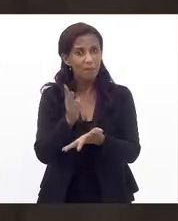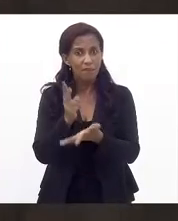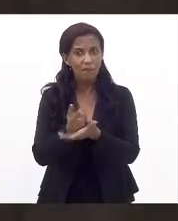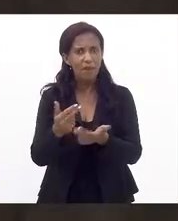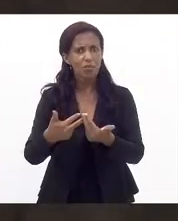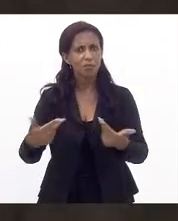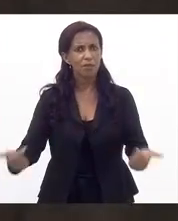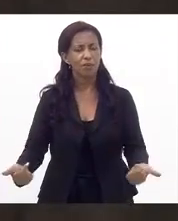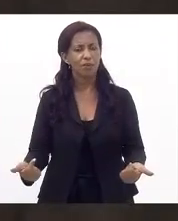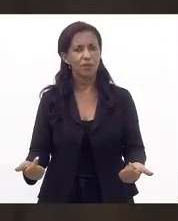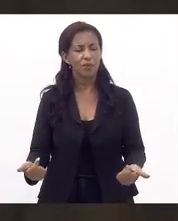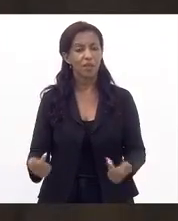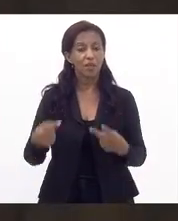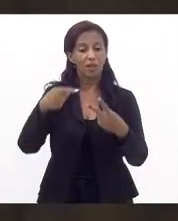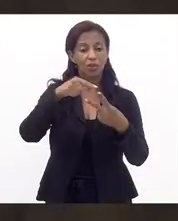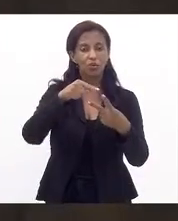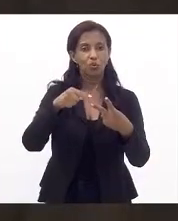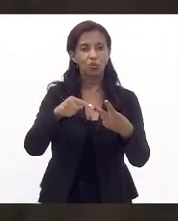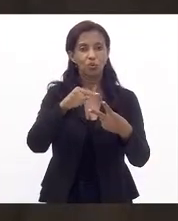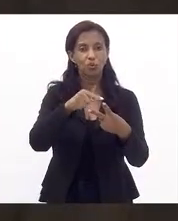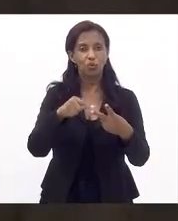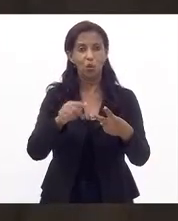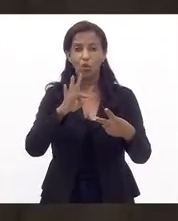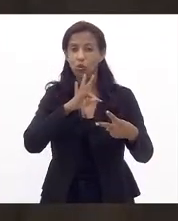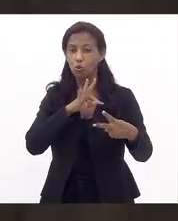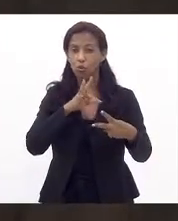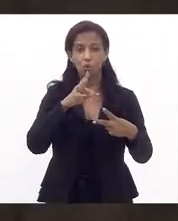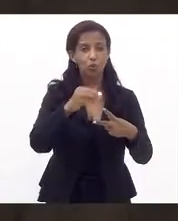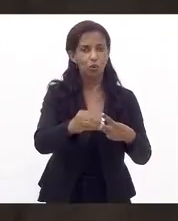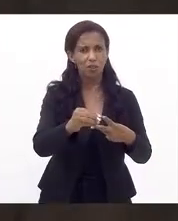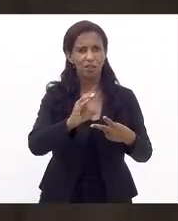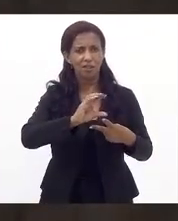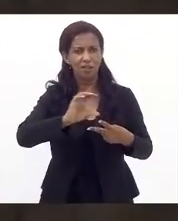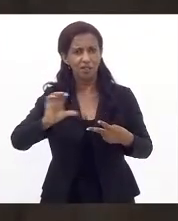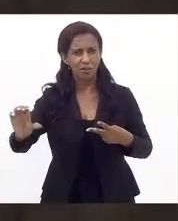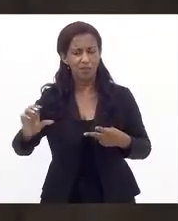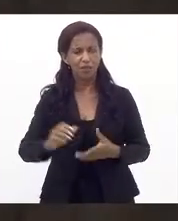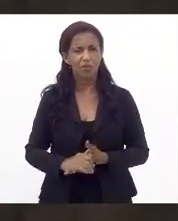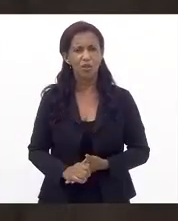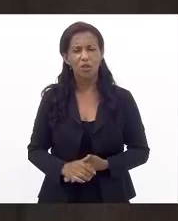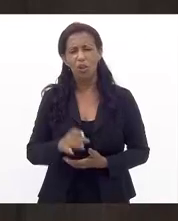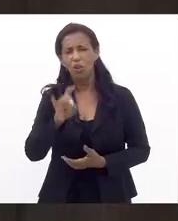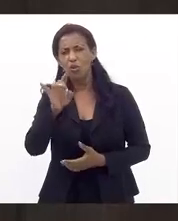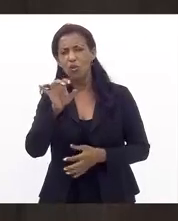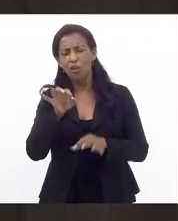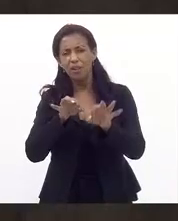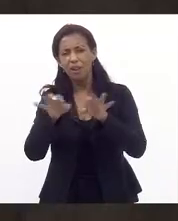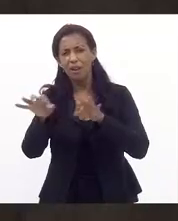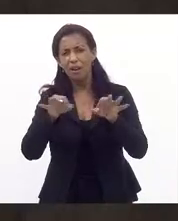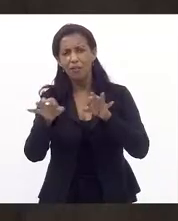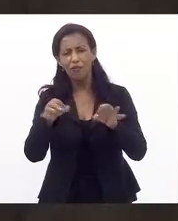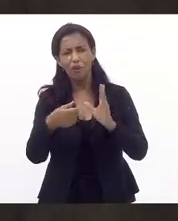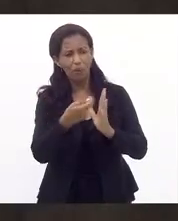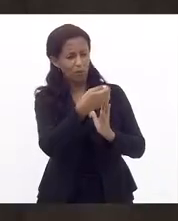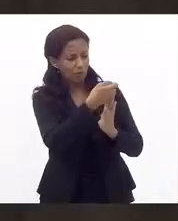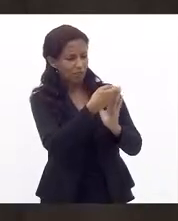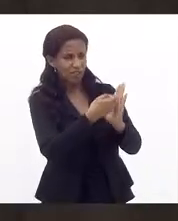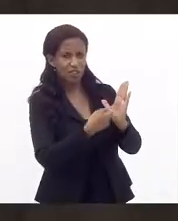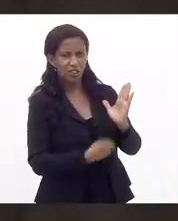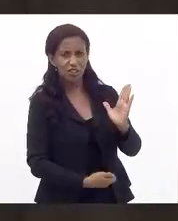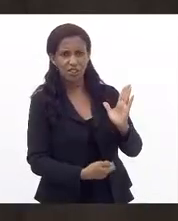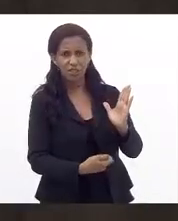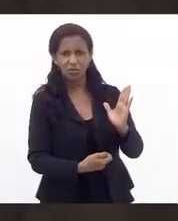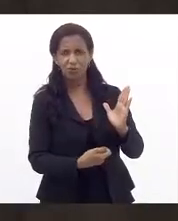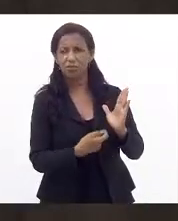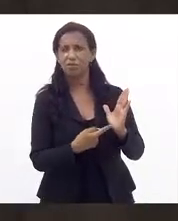ele prevê duas hipóteses para totalidade da remuneração só que a forma como está apresentado o texto